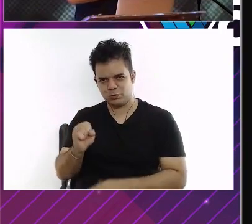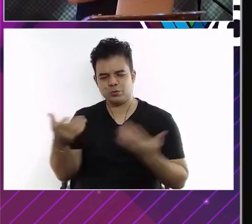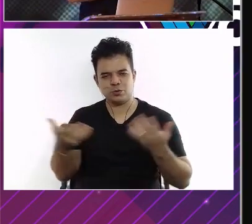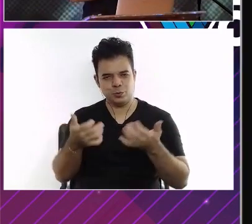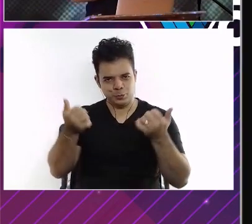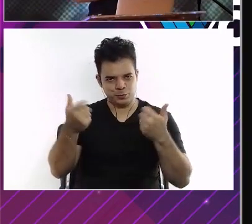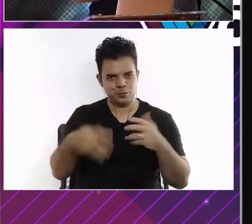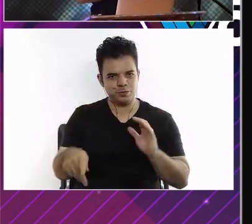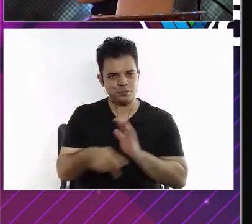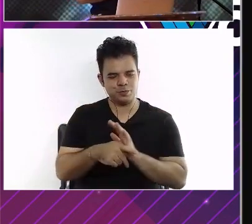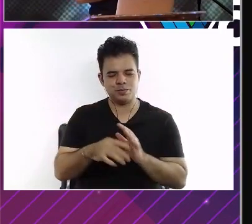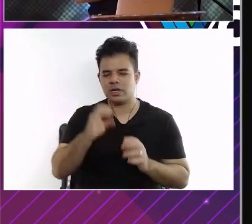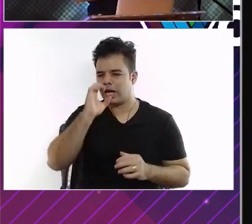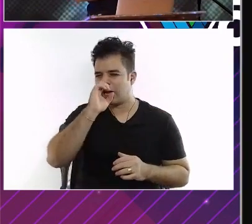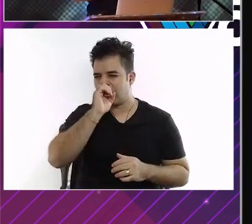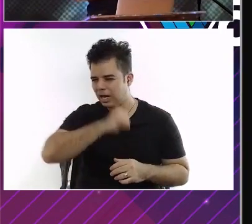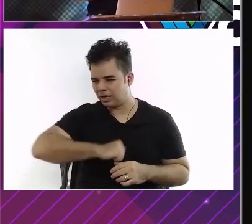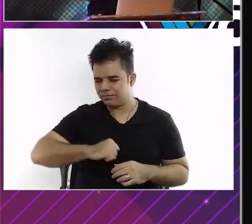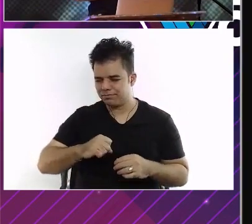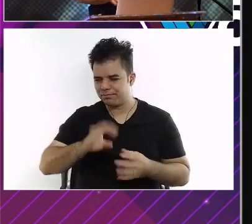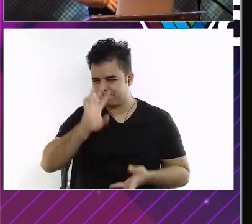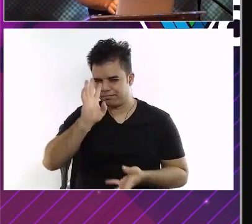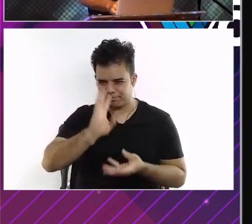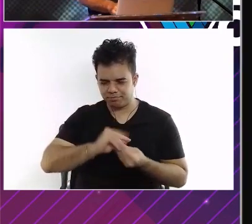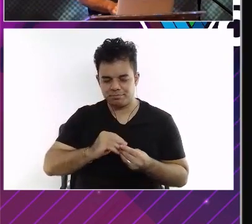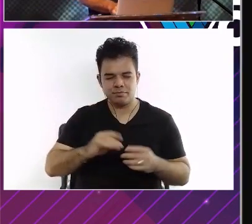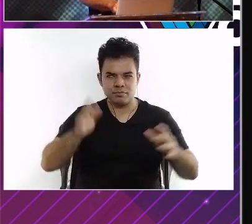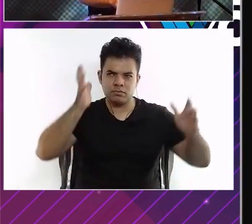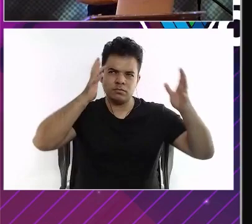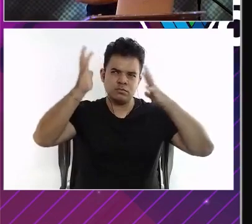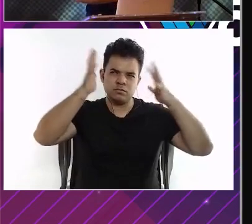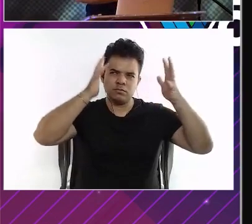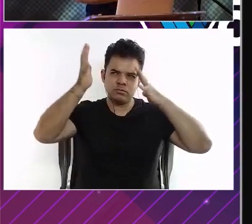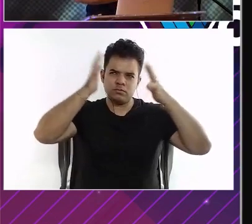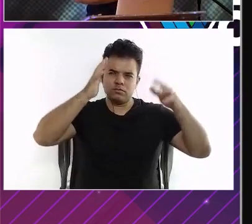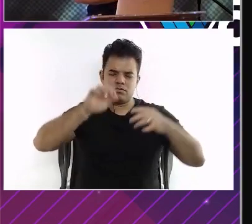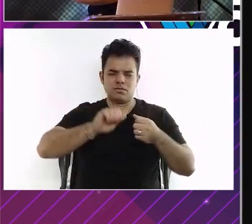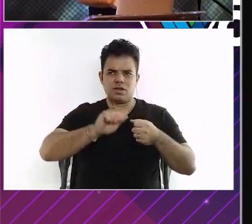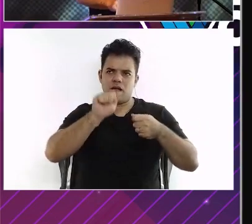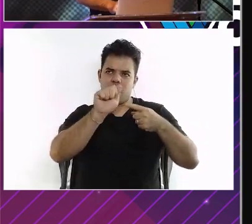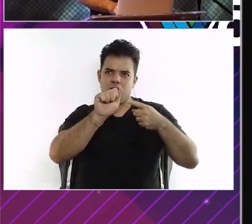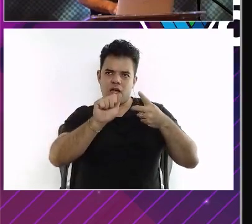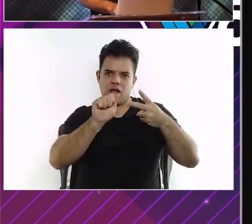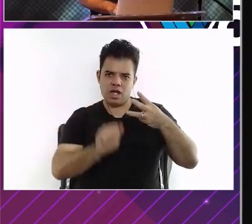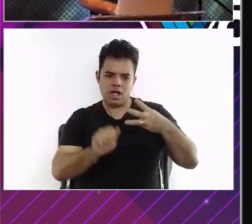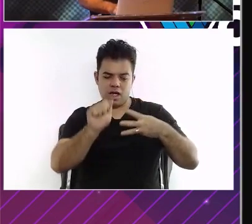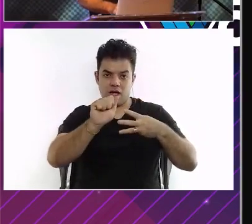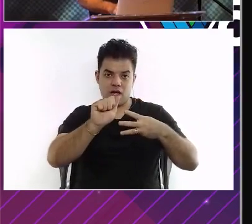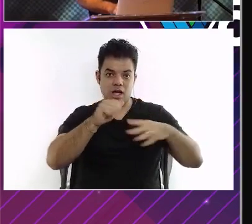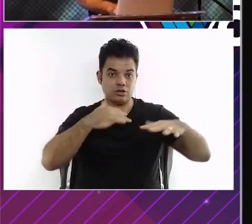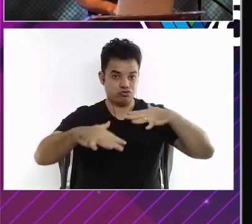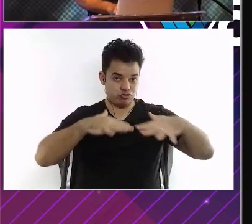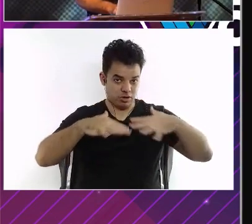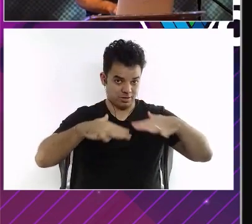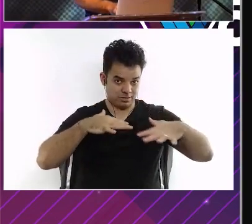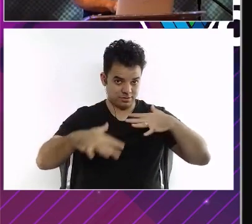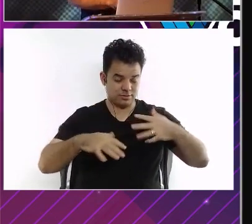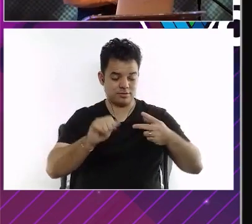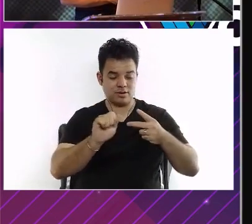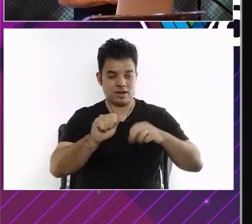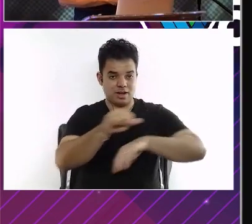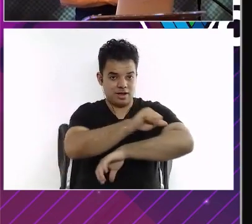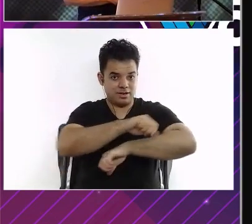paper brevemente, a gente resolveu refletir sobre 3 As. A combinação de agilidade com arquitetura, no caso